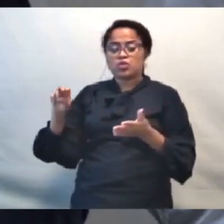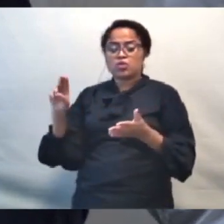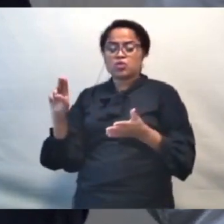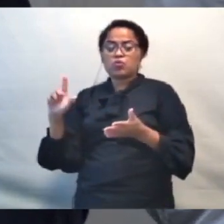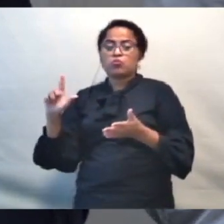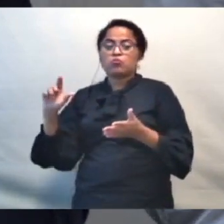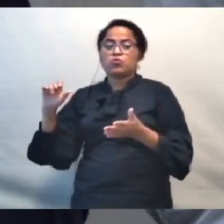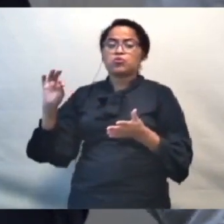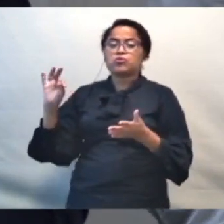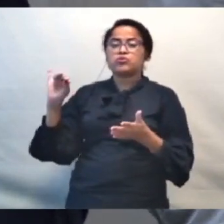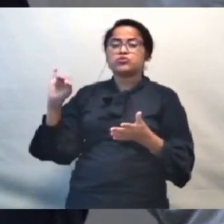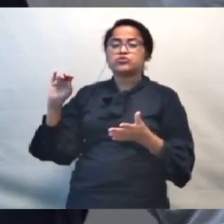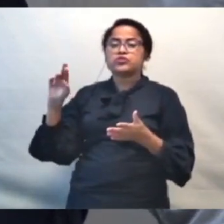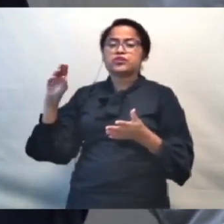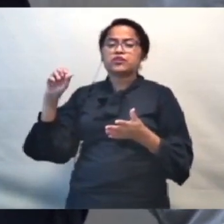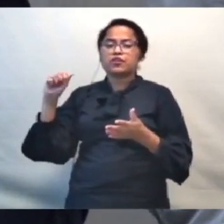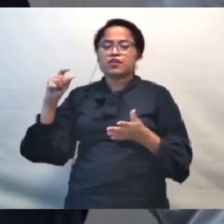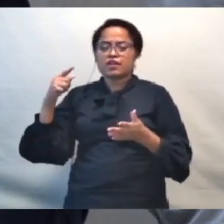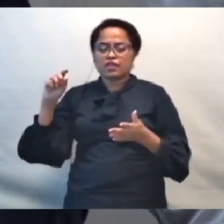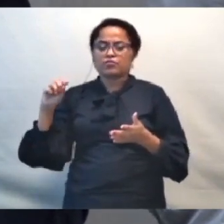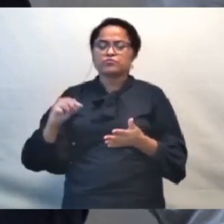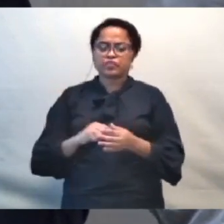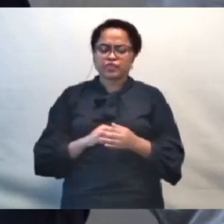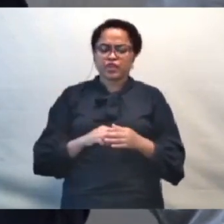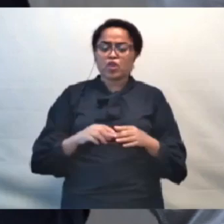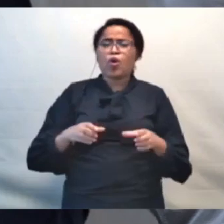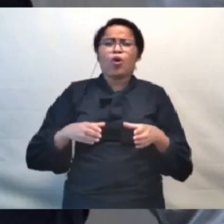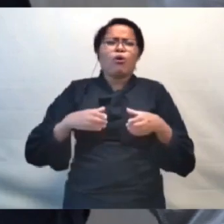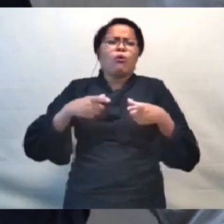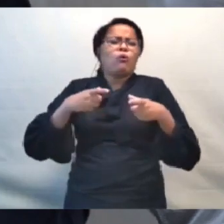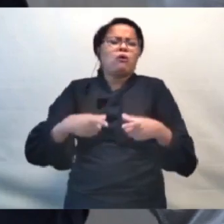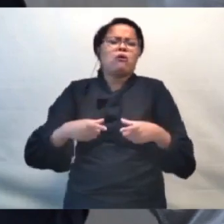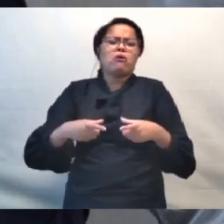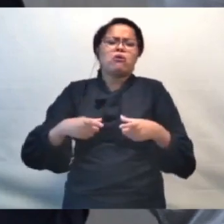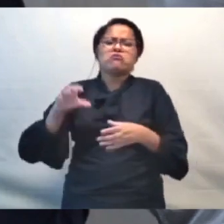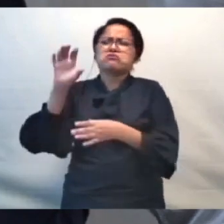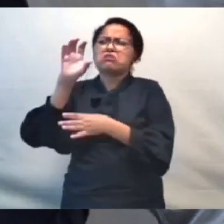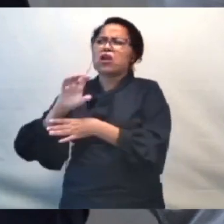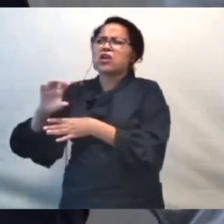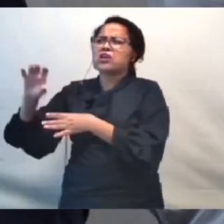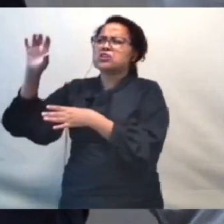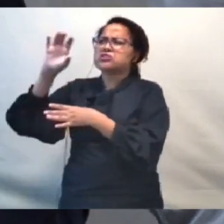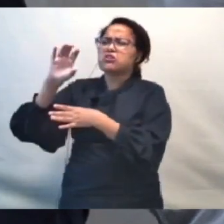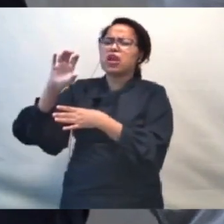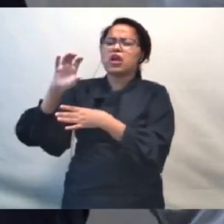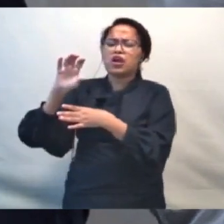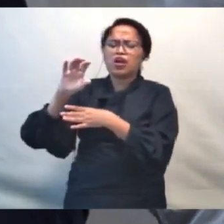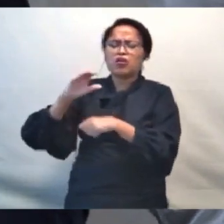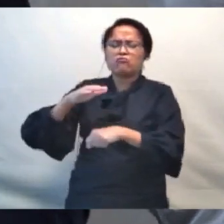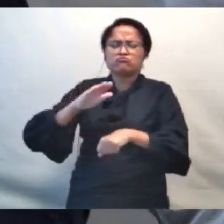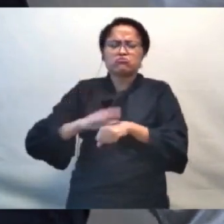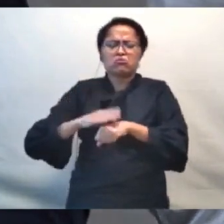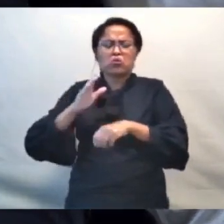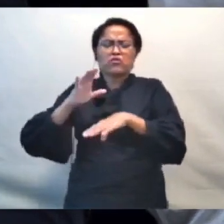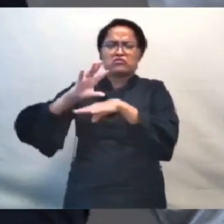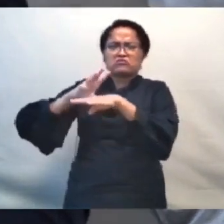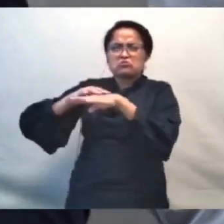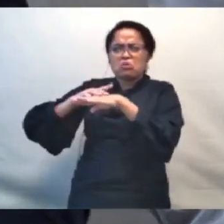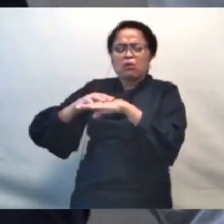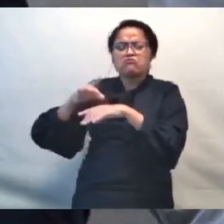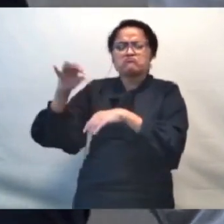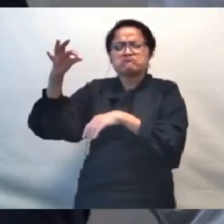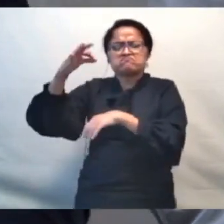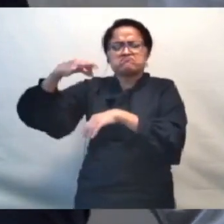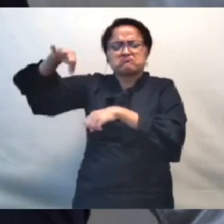definem onde as regiões de maior foco e hotspot da dengue. A partir dessa definição, é feito um contato com o centro de saúde